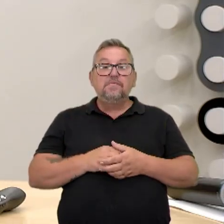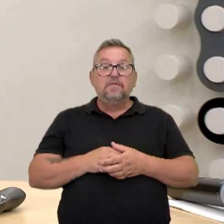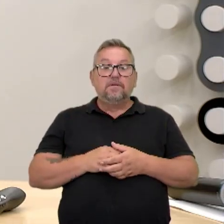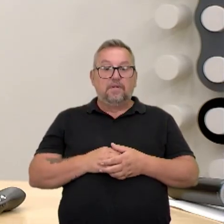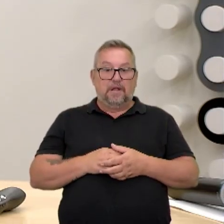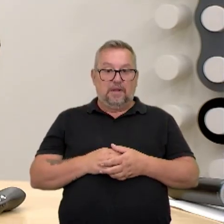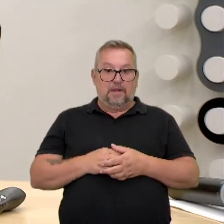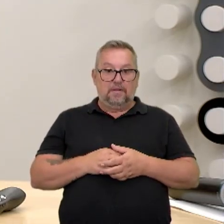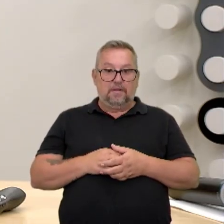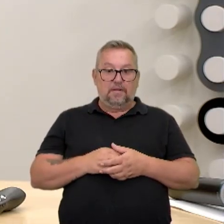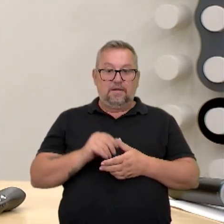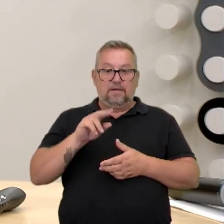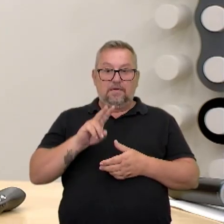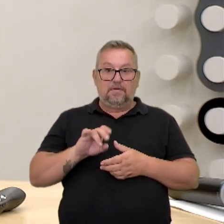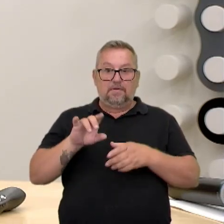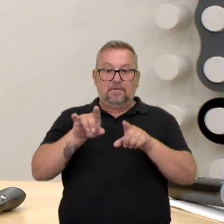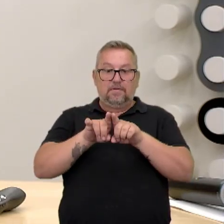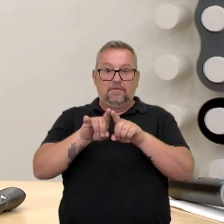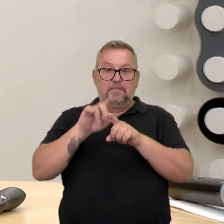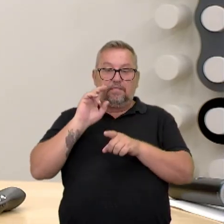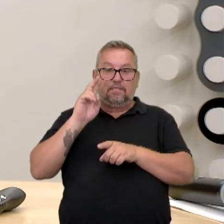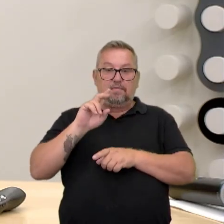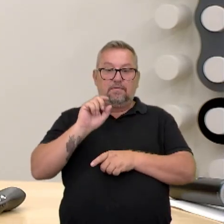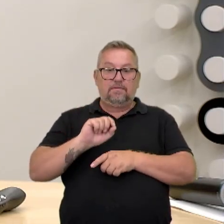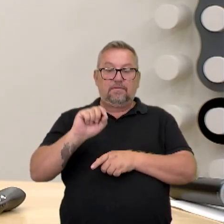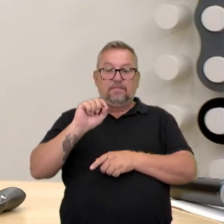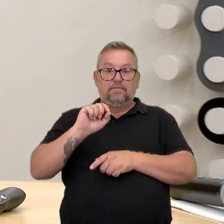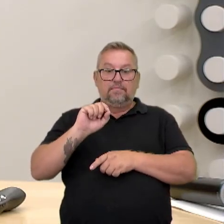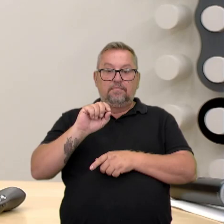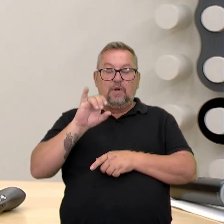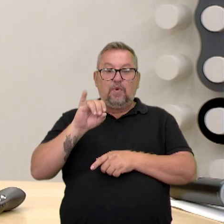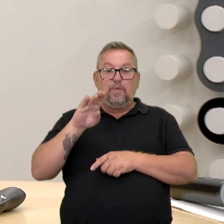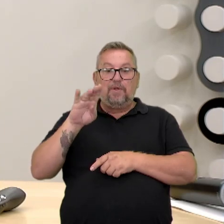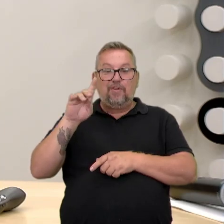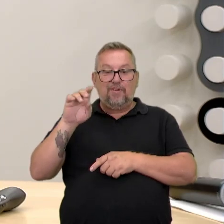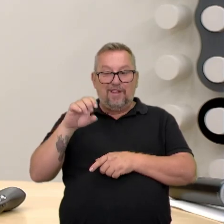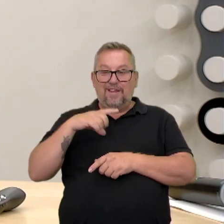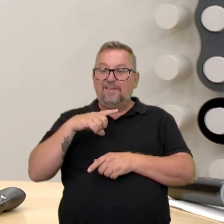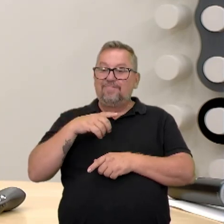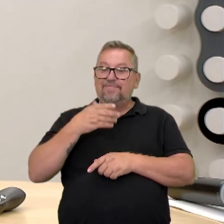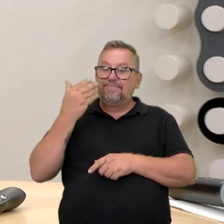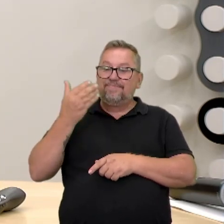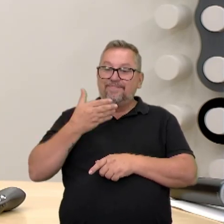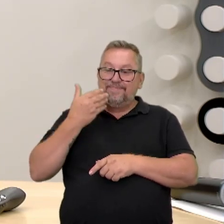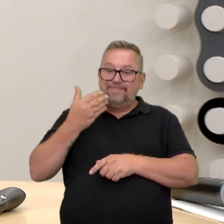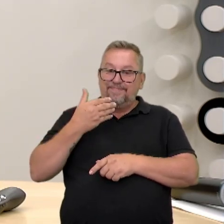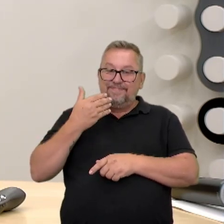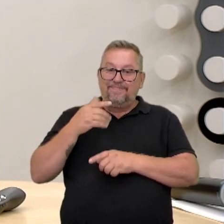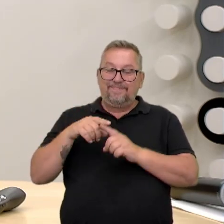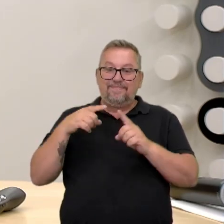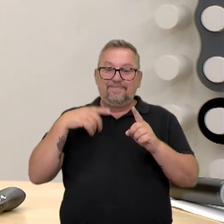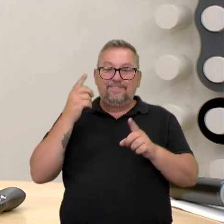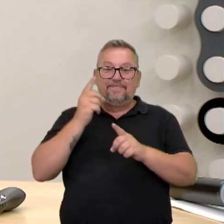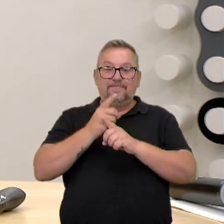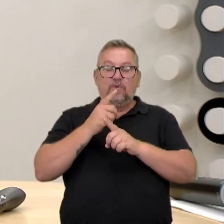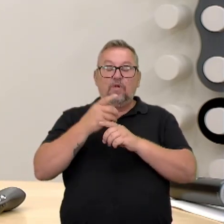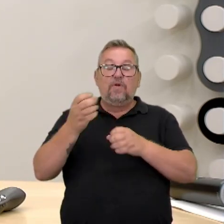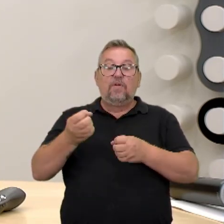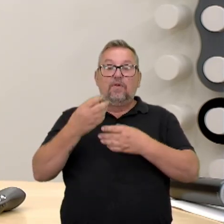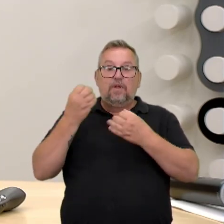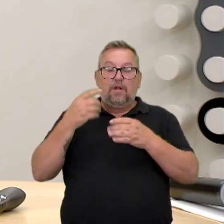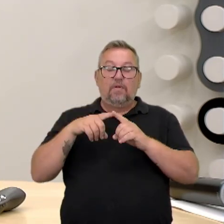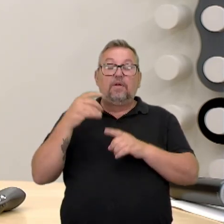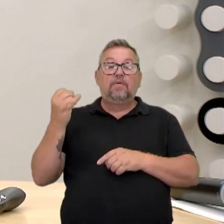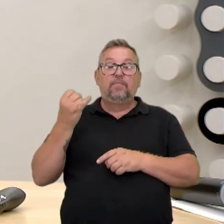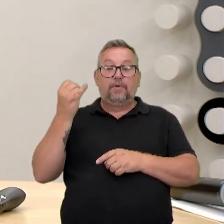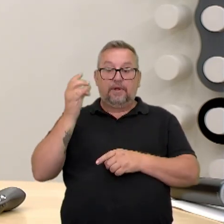vai, né, adotar aí o IBGE adota um método, né, de facilitação de verificação de dados. Então, é importante